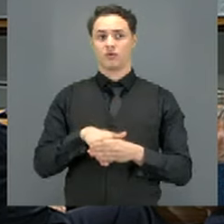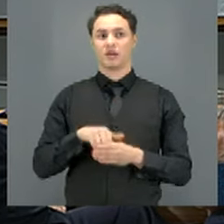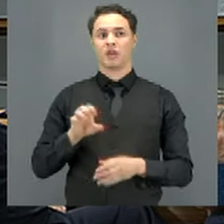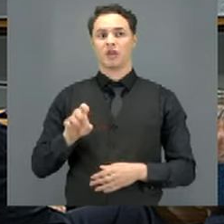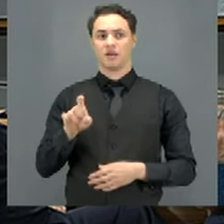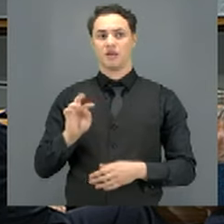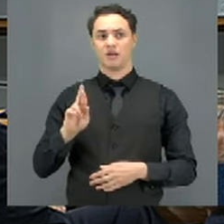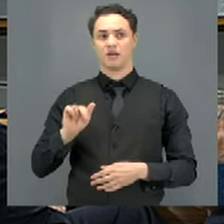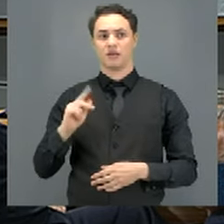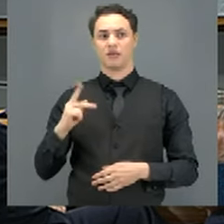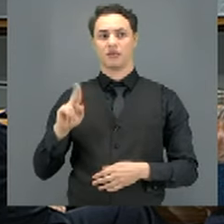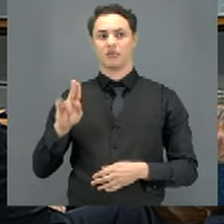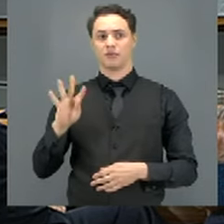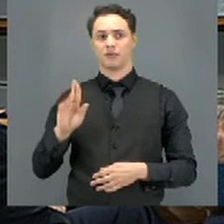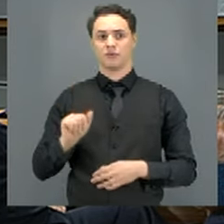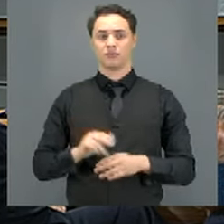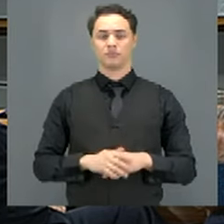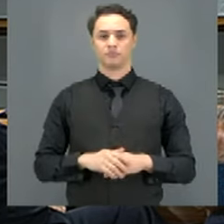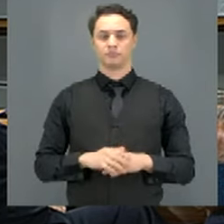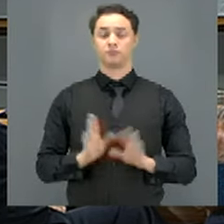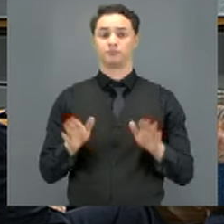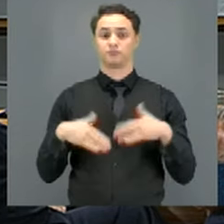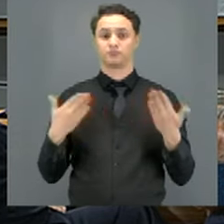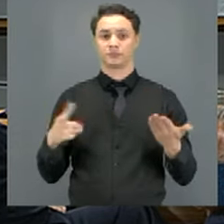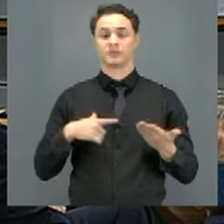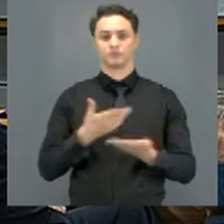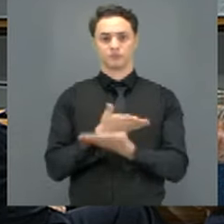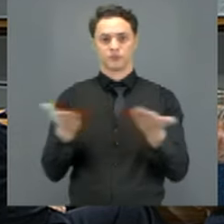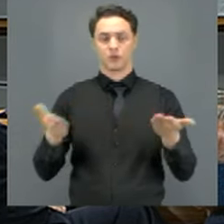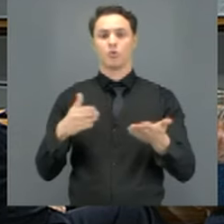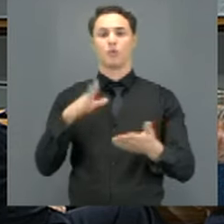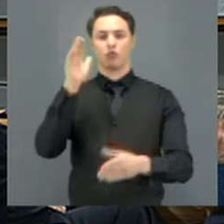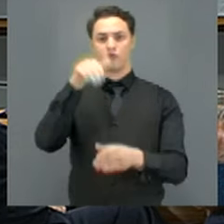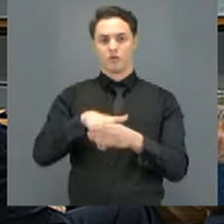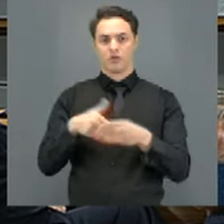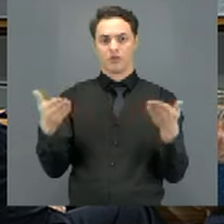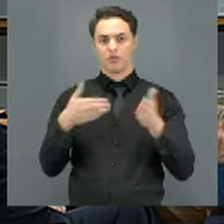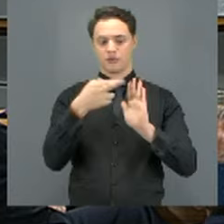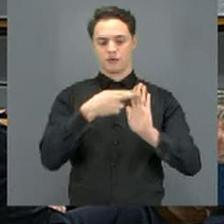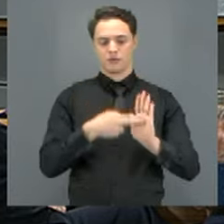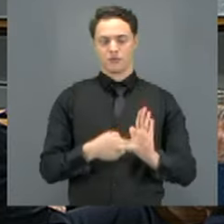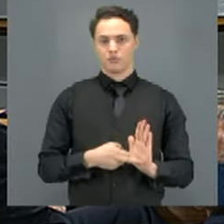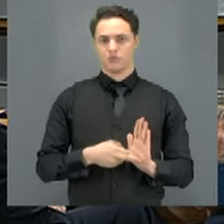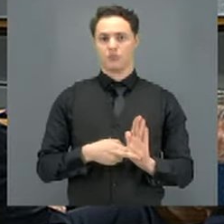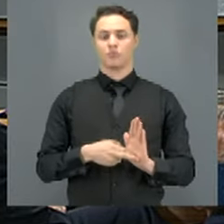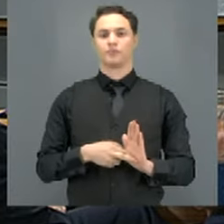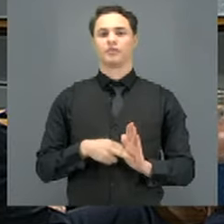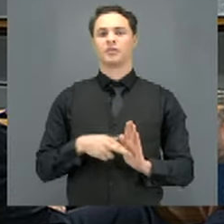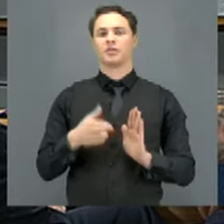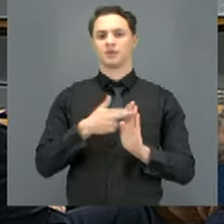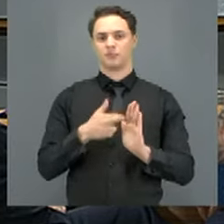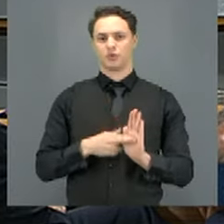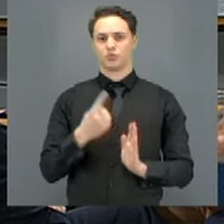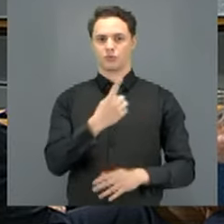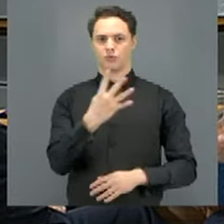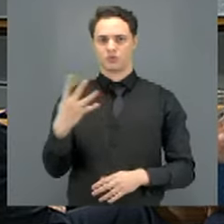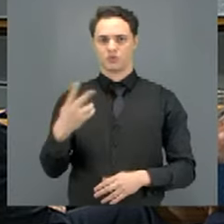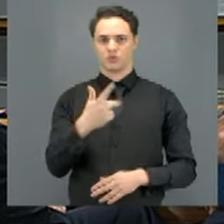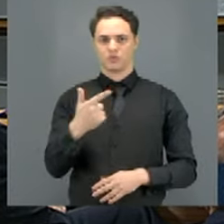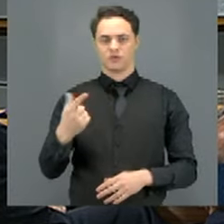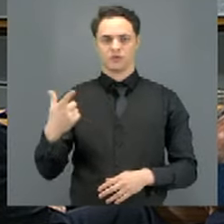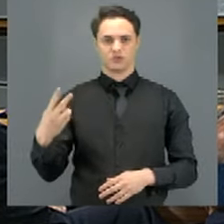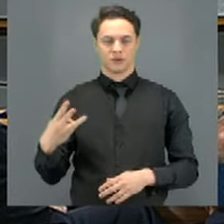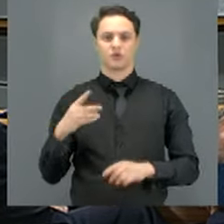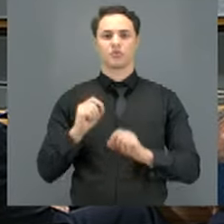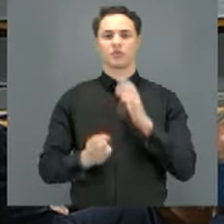pauta. Com a anuência do plenário, coloco em votação o seguinte requerimento extra pauta, requerimento 144/2023, requer